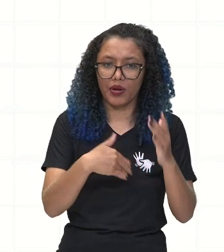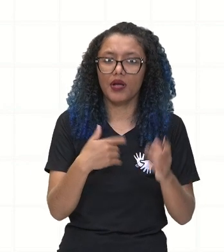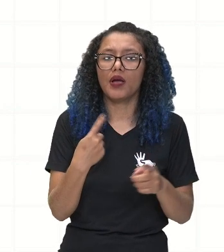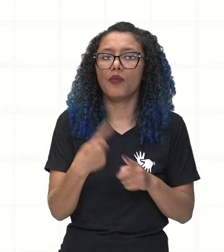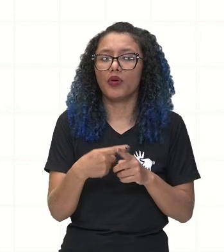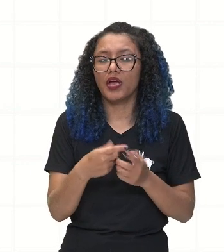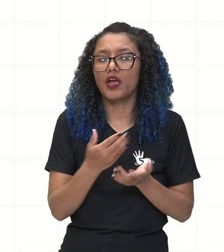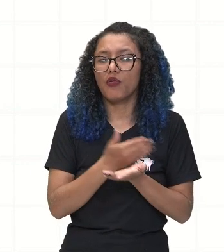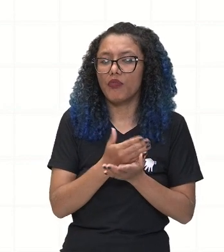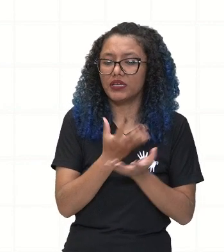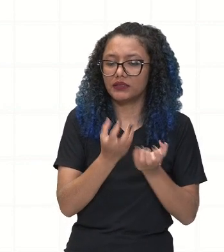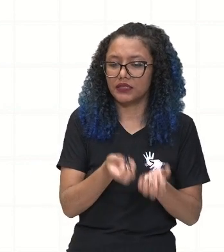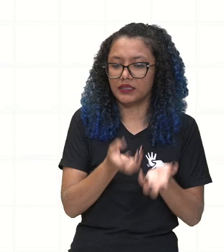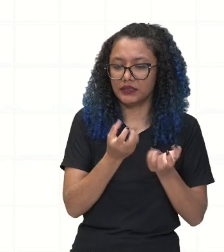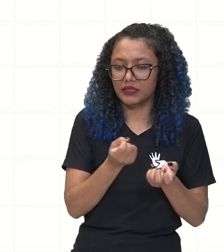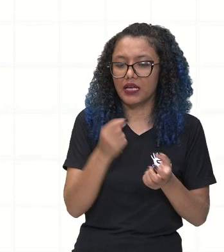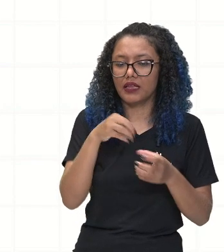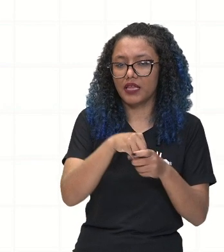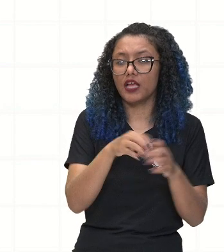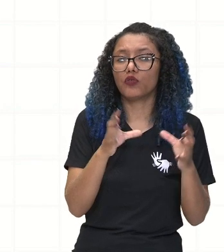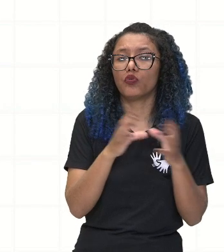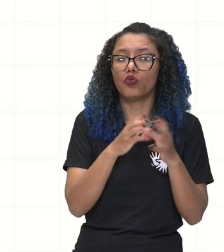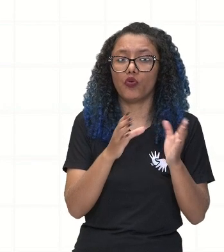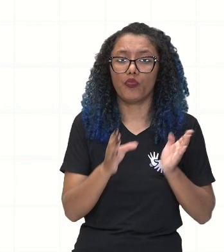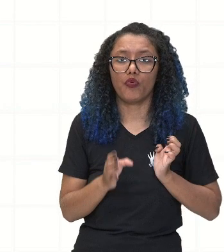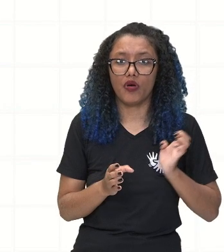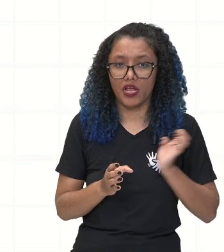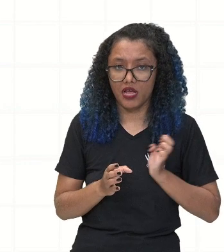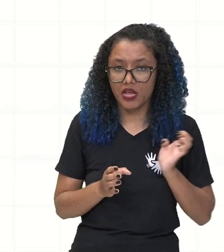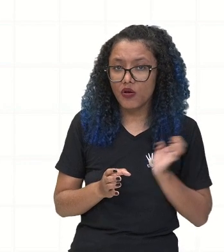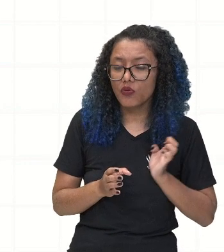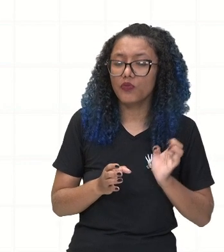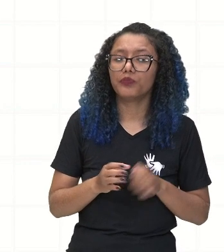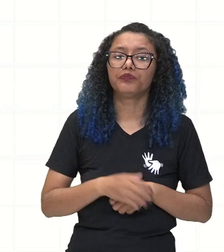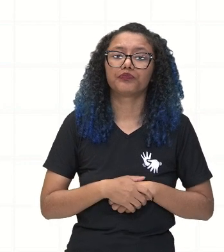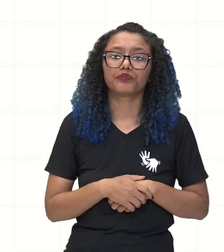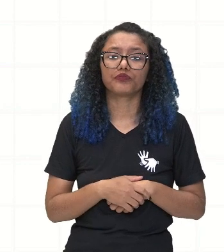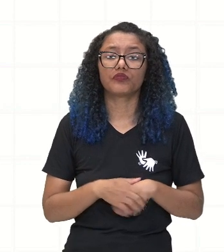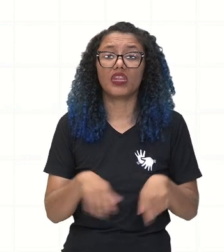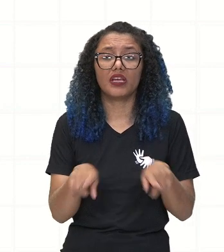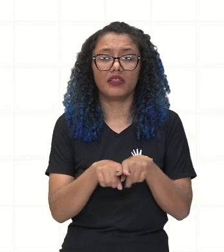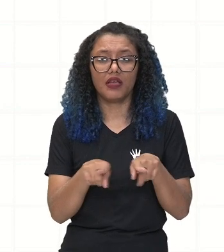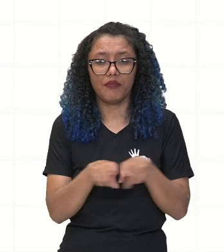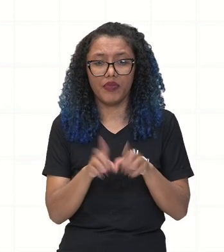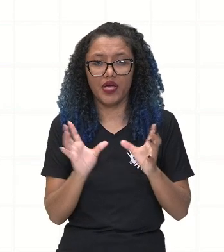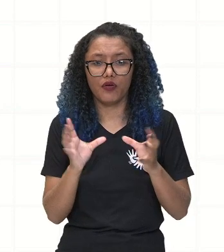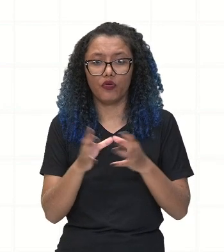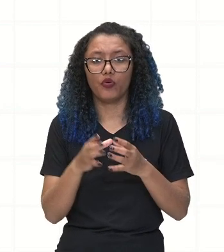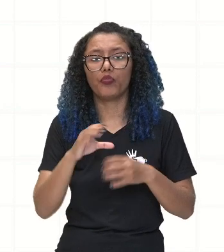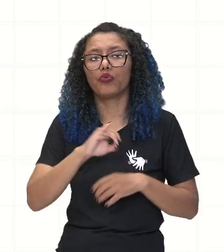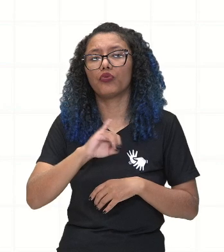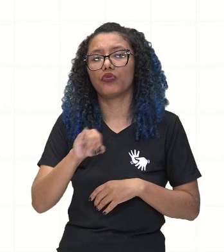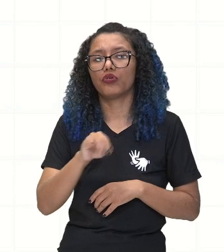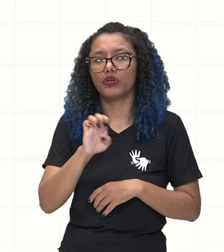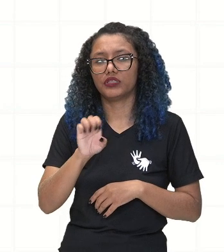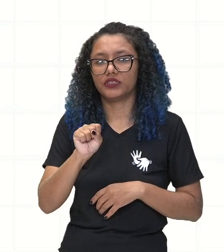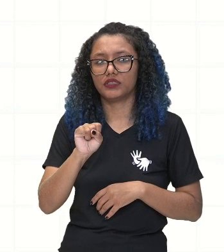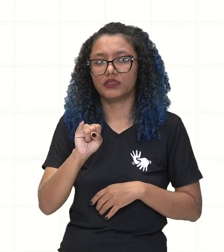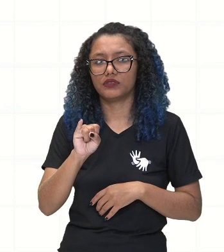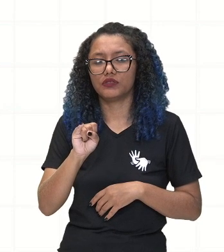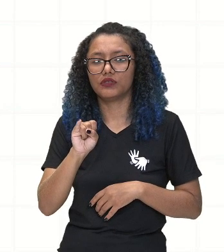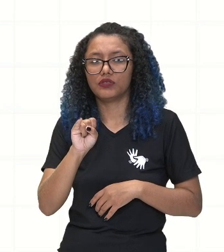nobreza. E também vamos observar a posição dos jesuítas. Qual é a função deles? Disseminar